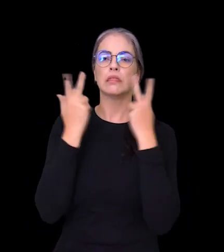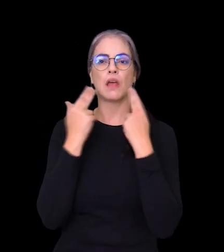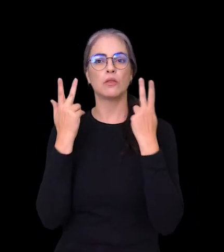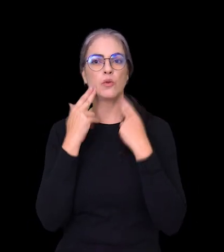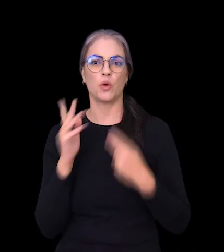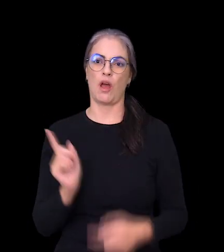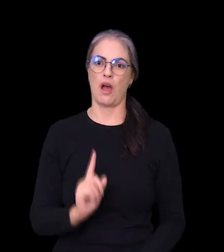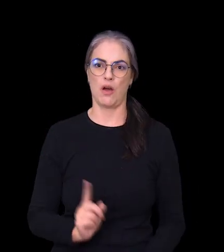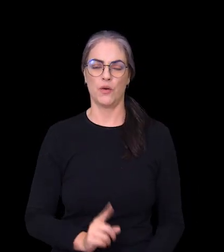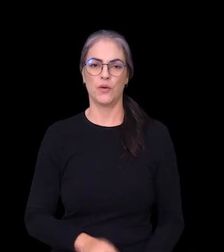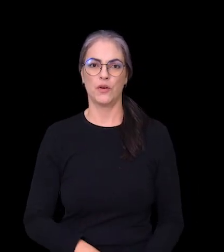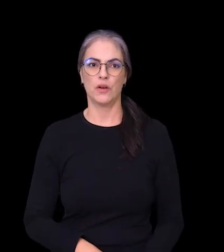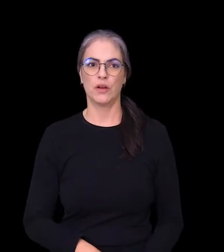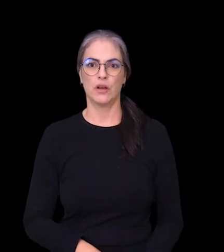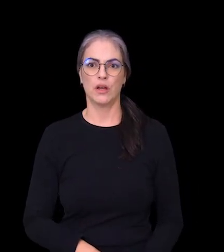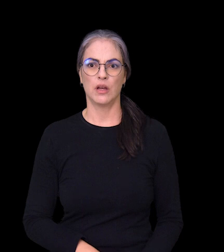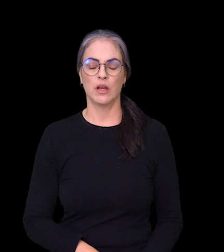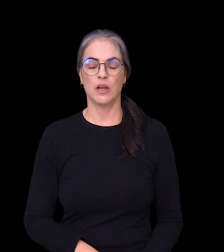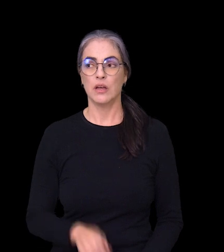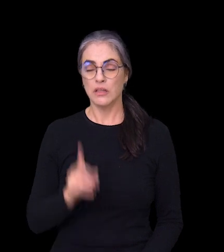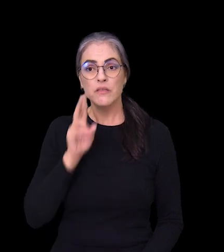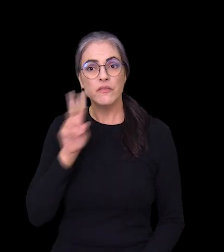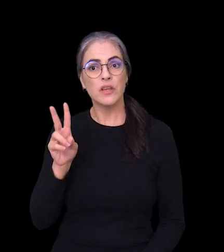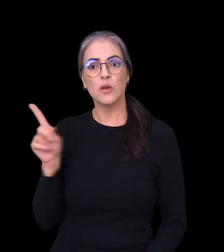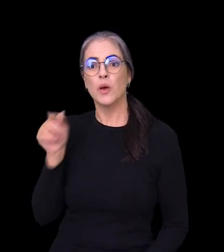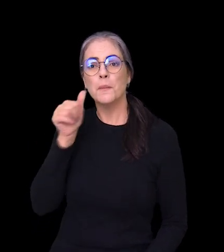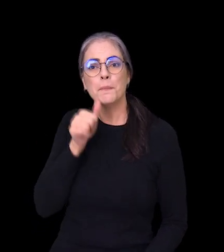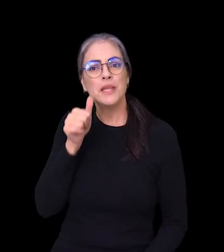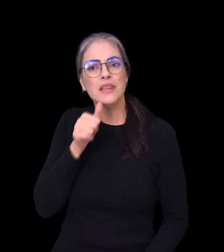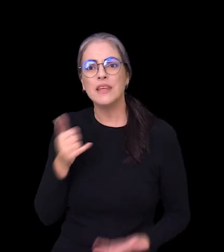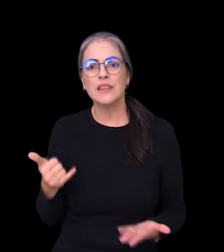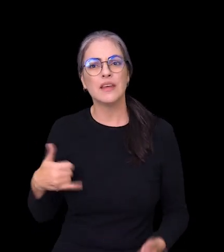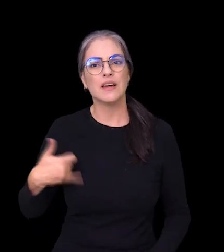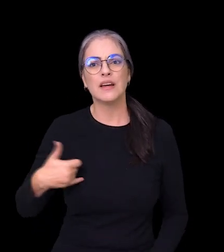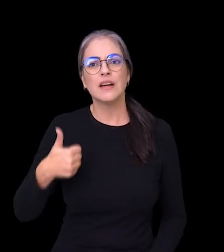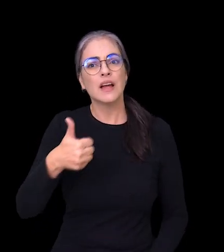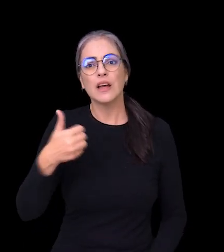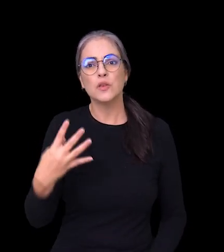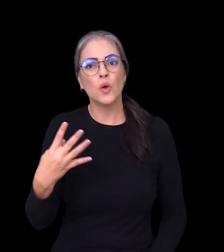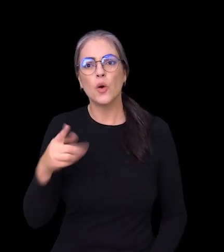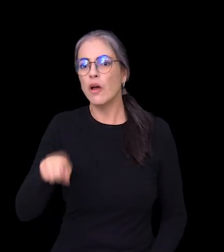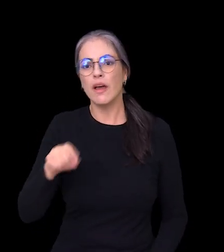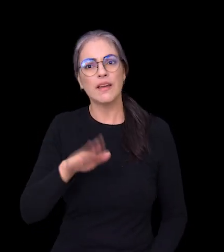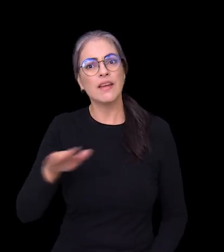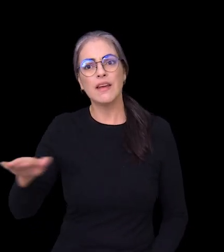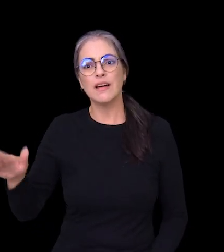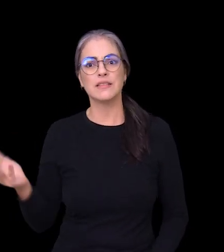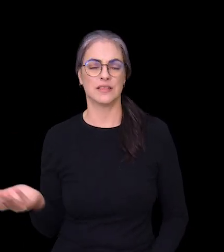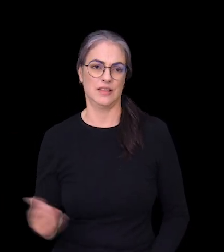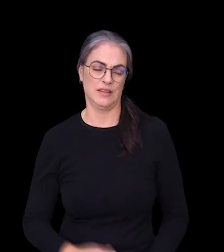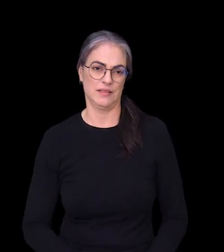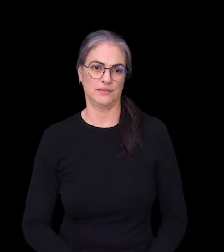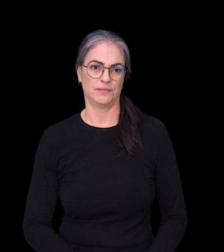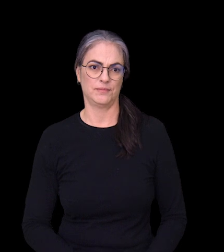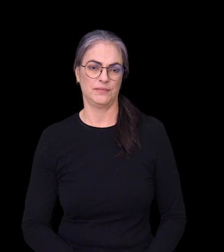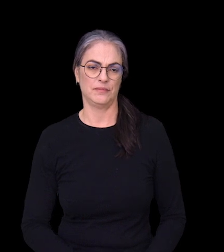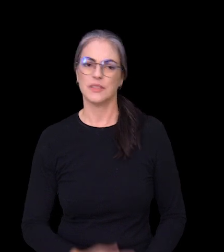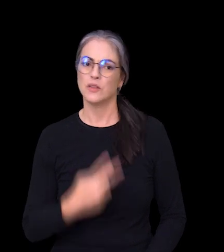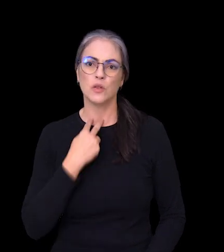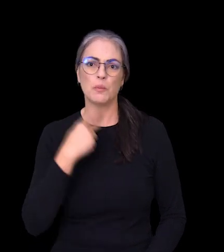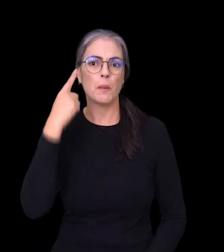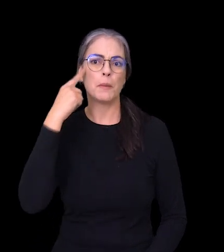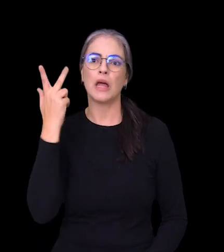país em que meninas, como você muito bem disse, né? 14 anos é uma criança, que ela possa ser violentada,